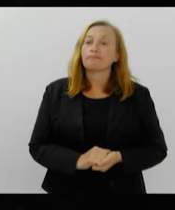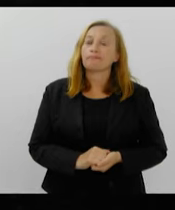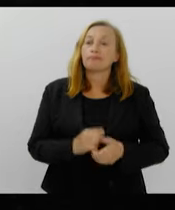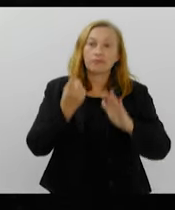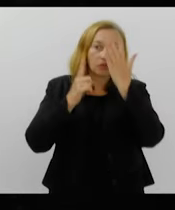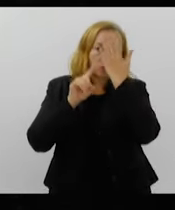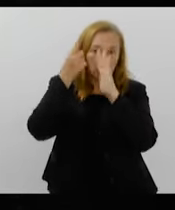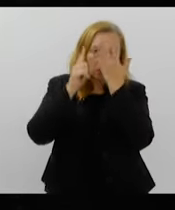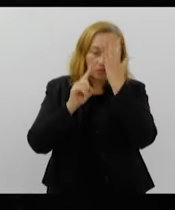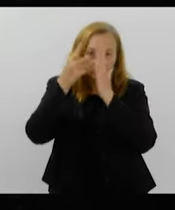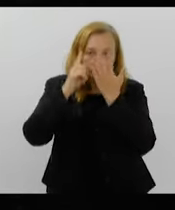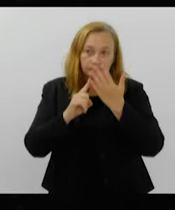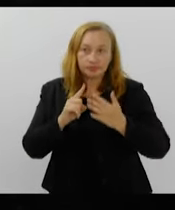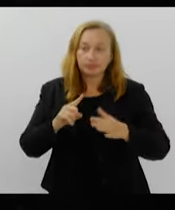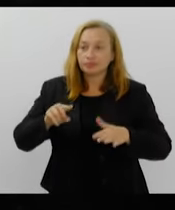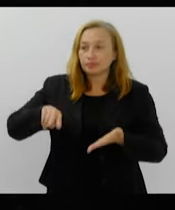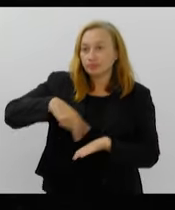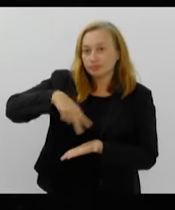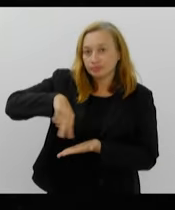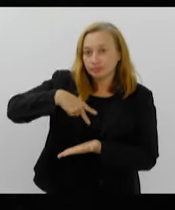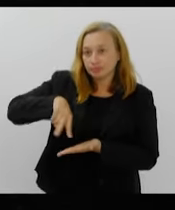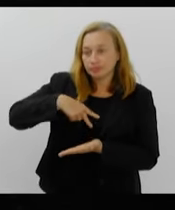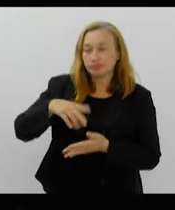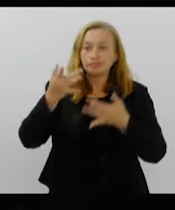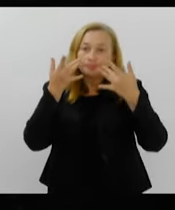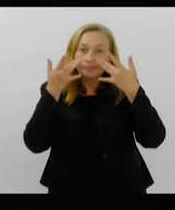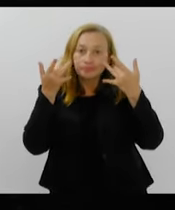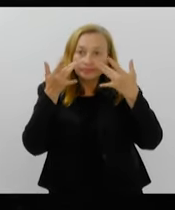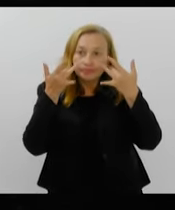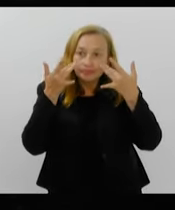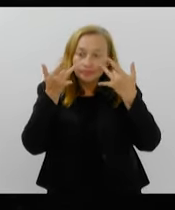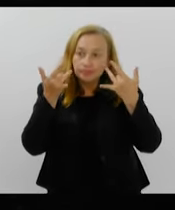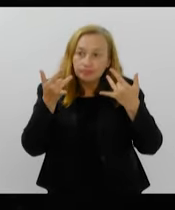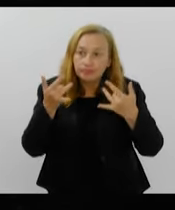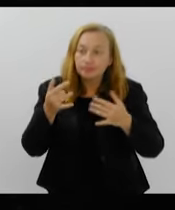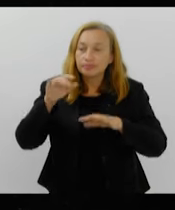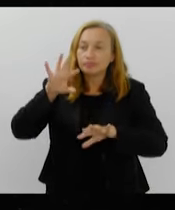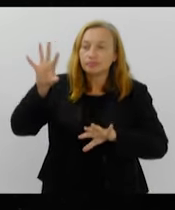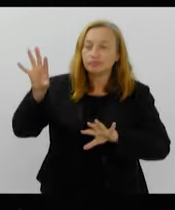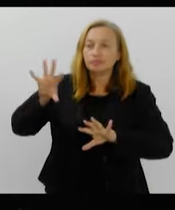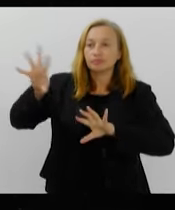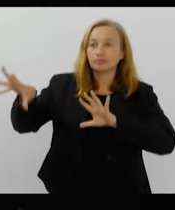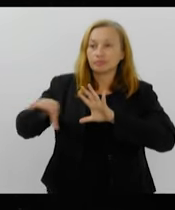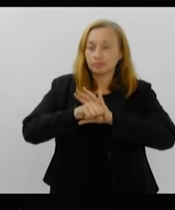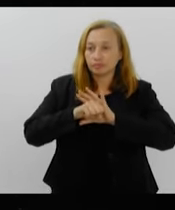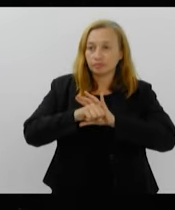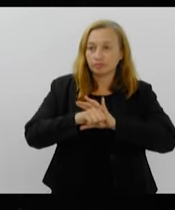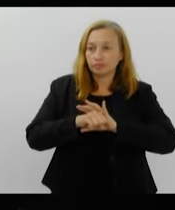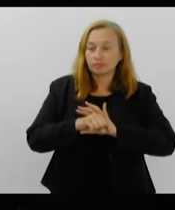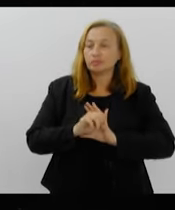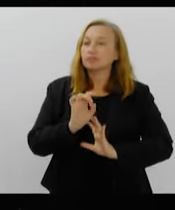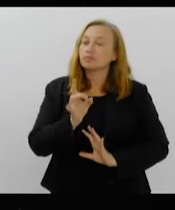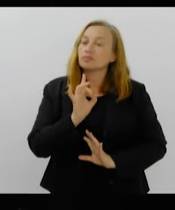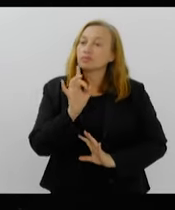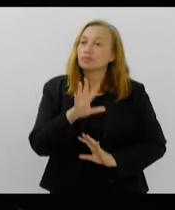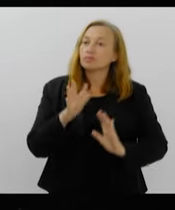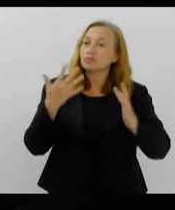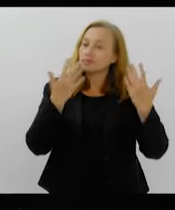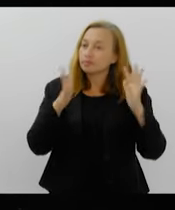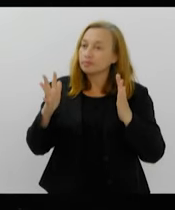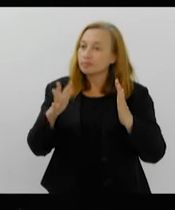carnaval a dança o teatro o audiovisual e não só celebrar como